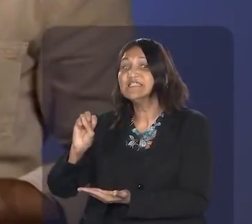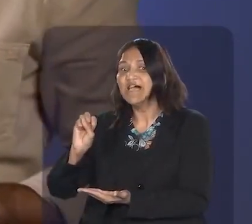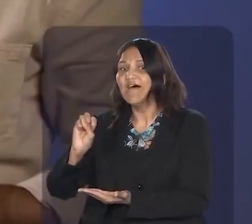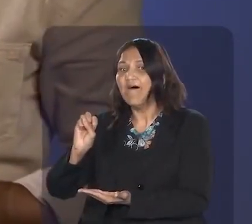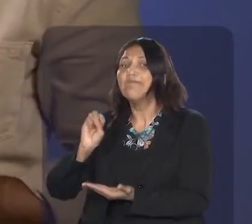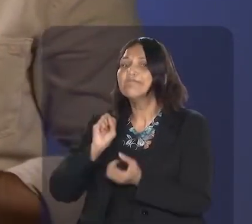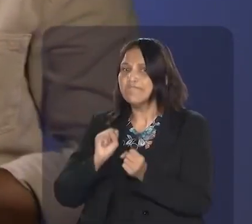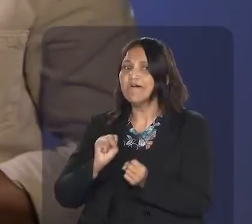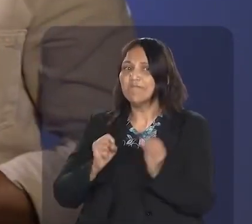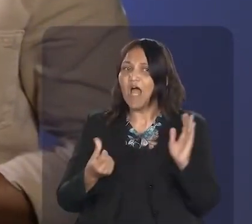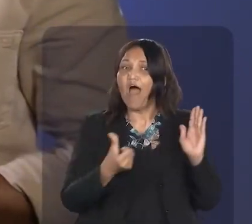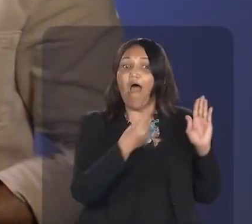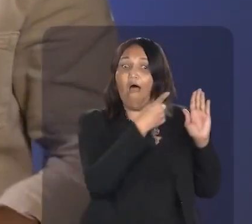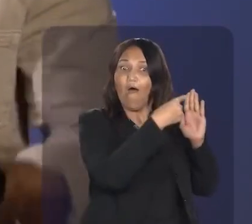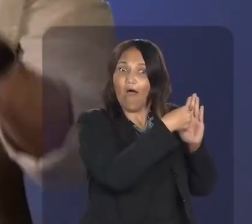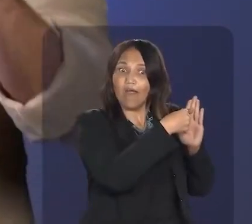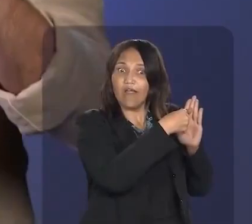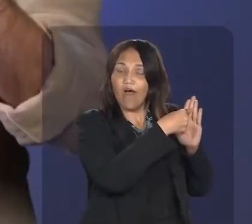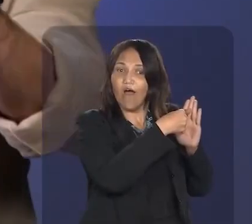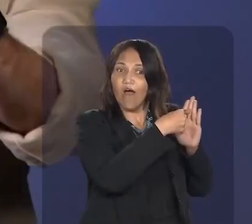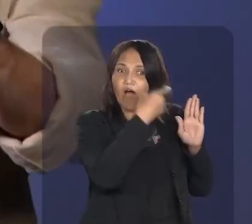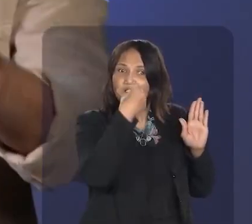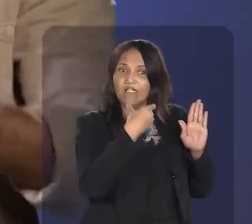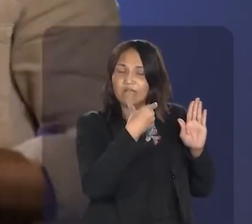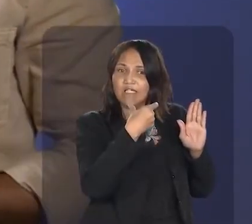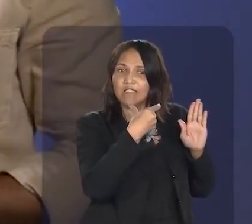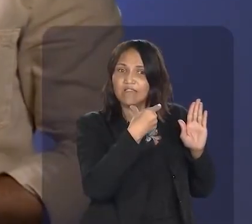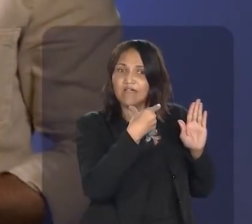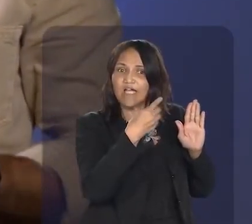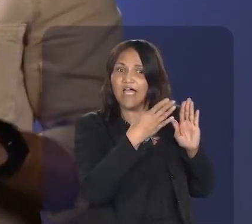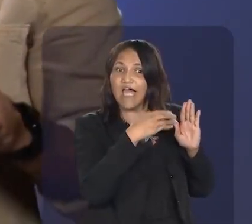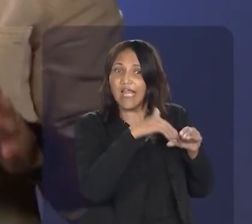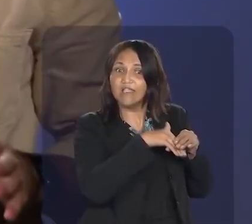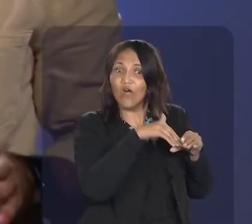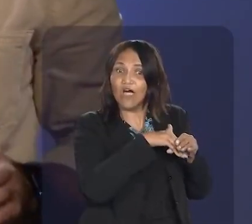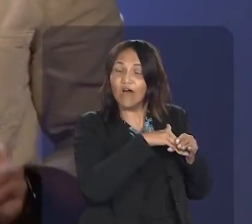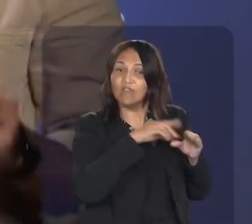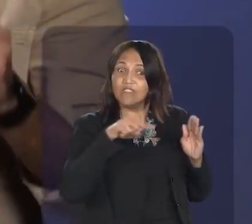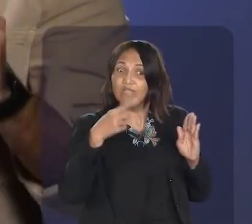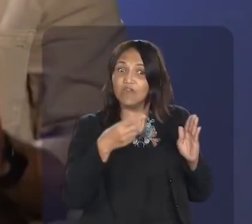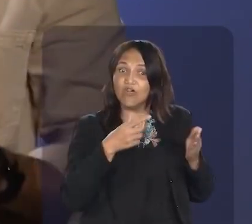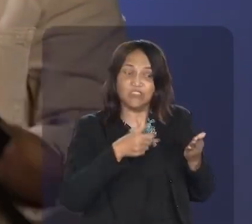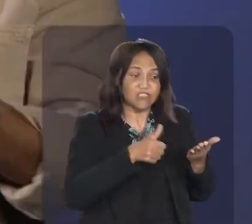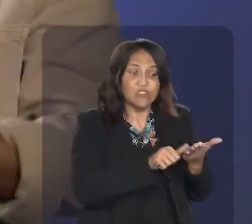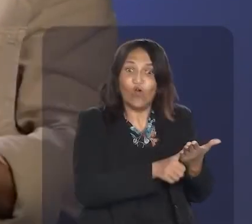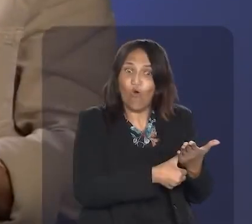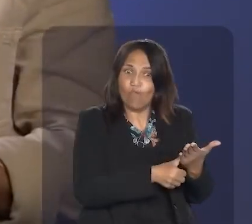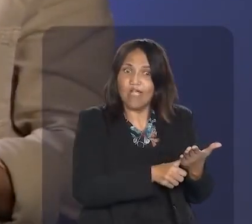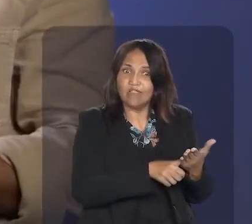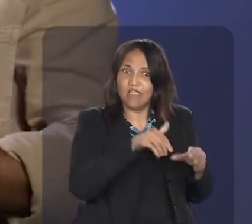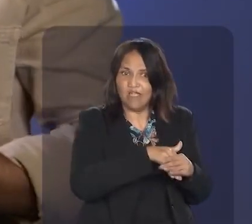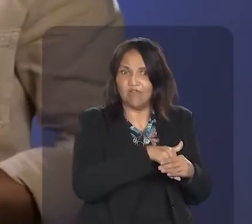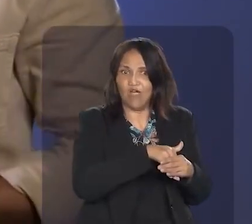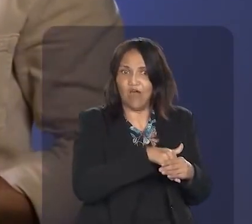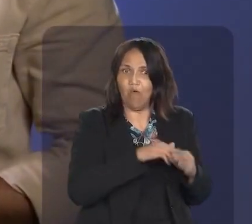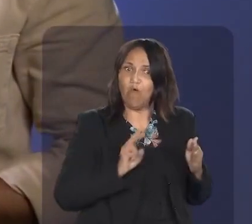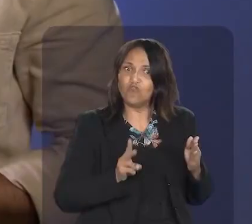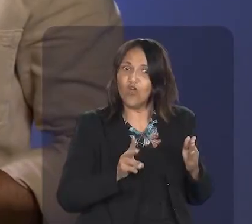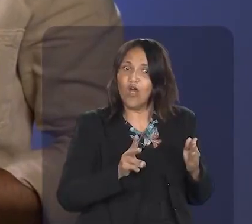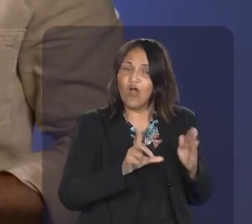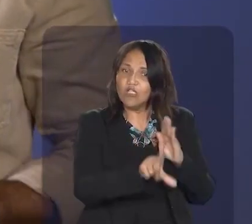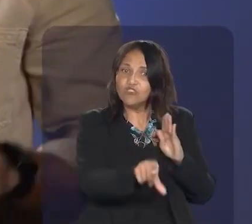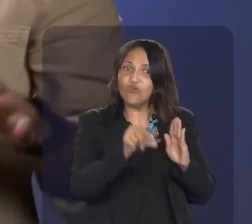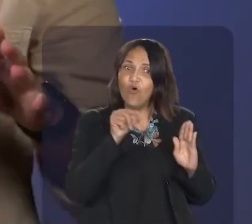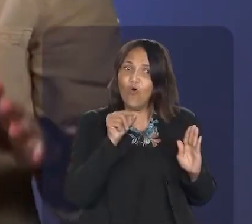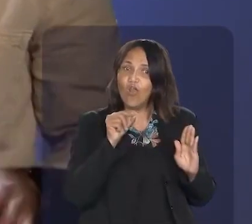lá? Você vai em autoatendimento eleitoral. Depois, em título eleitoral. Na sequência,